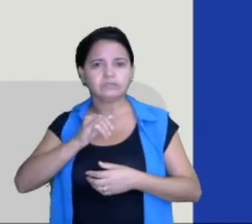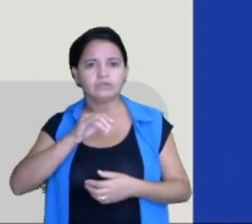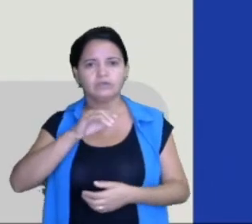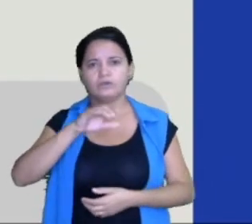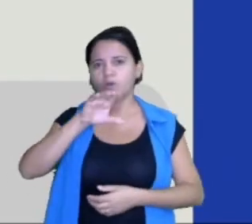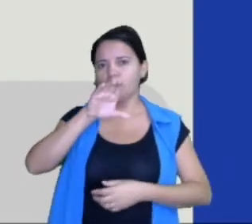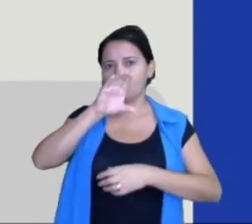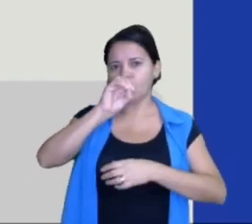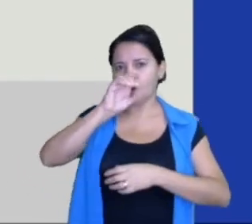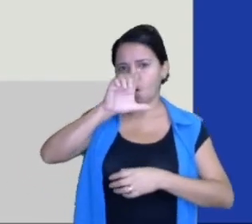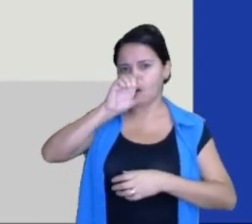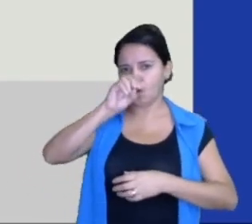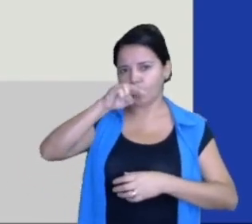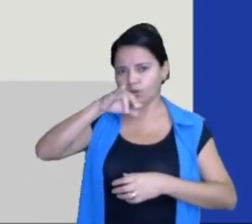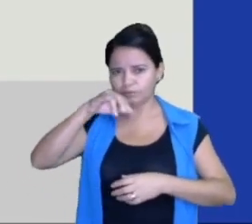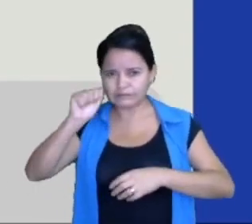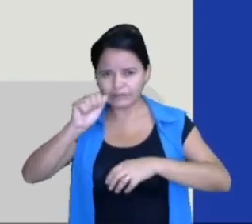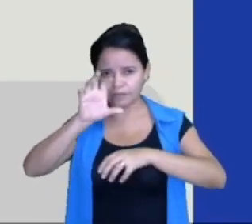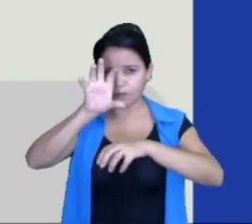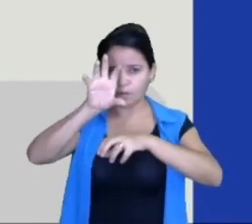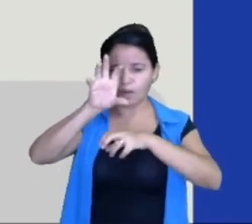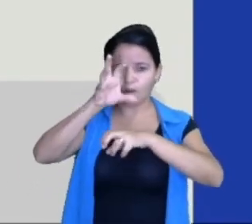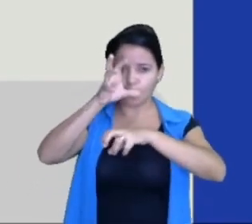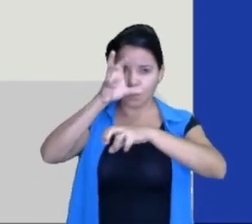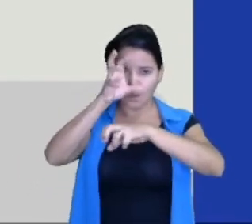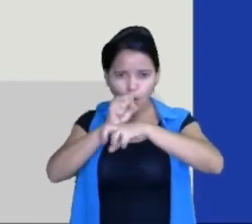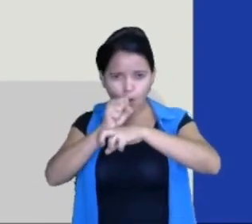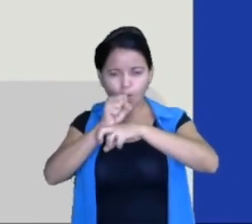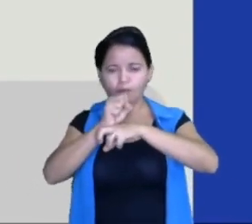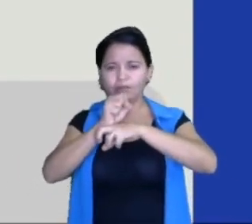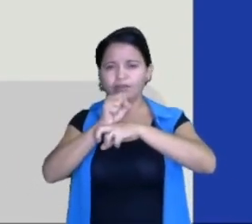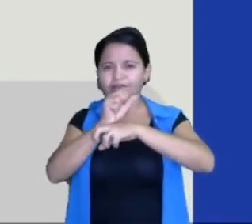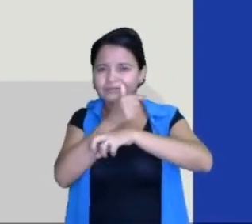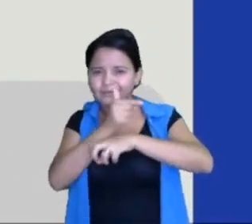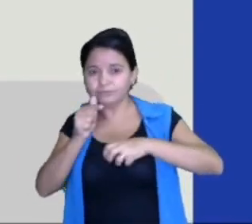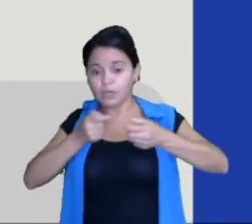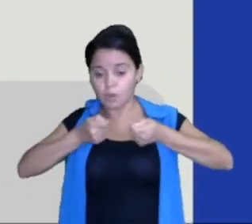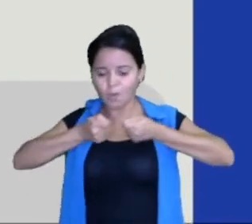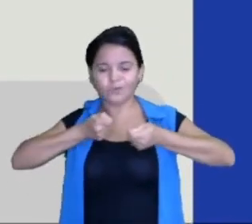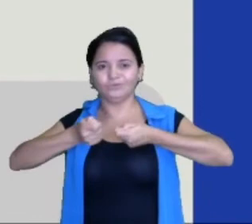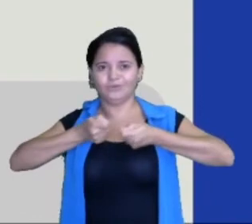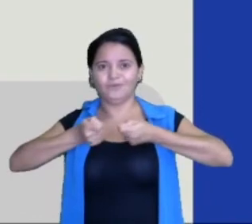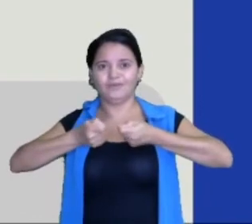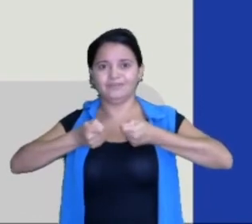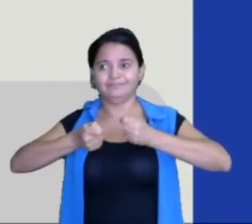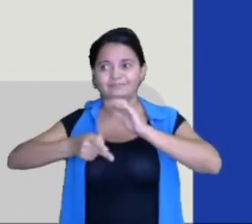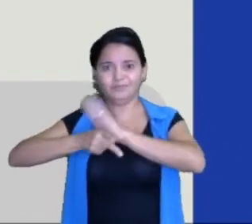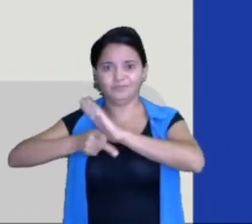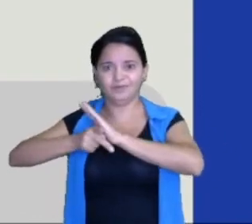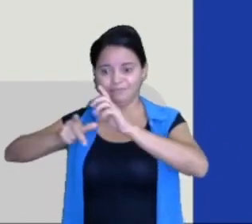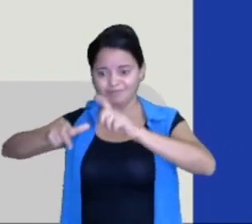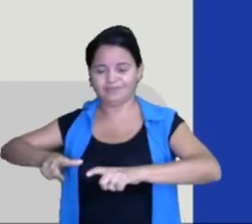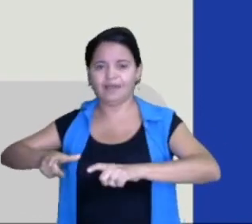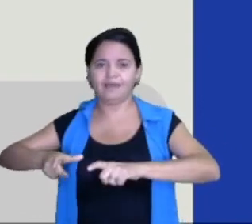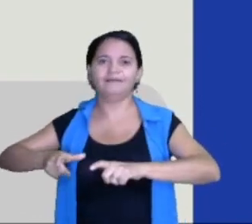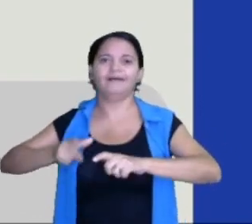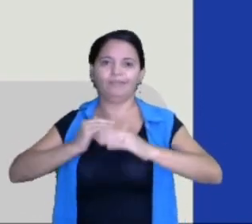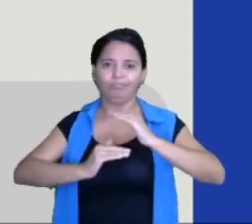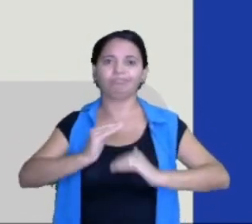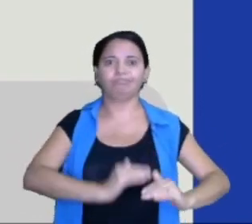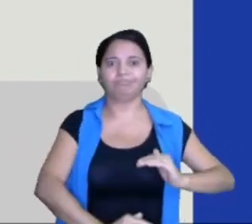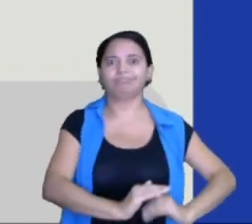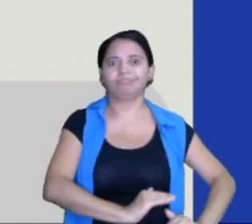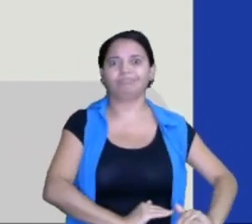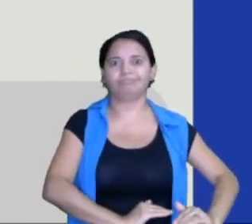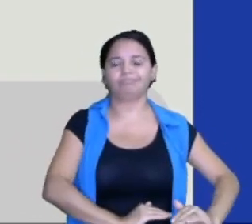controle sobre o seu porto, sobre o seu próprio posto, estaria fadada ao fracasso. Provavelmente